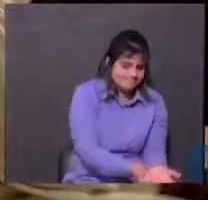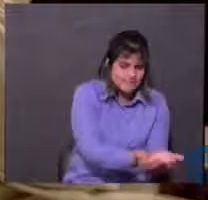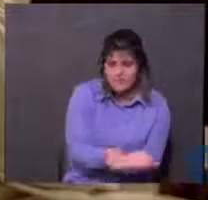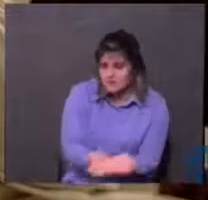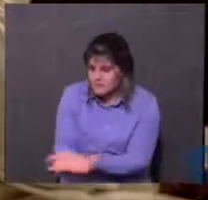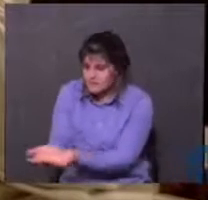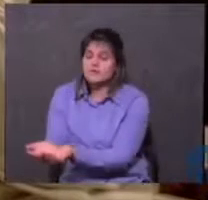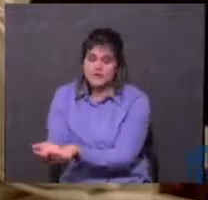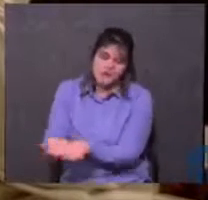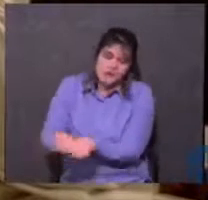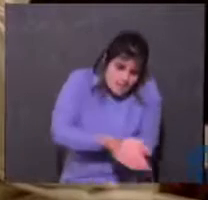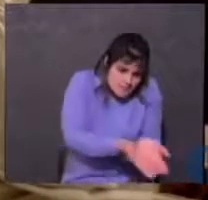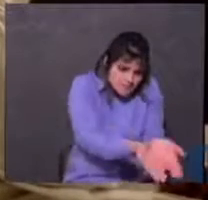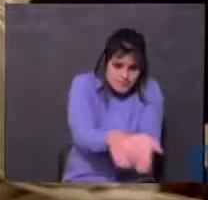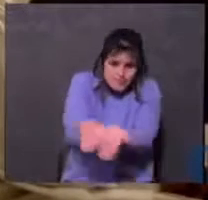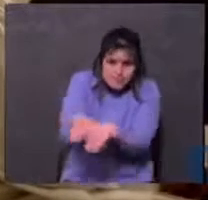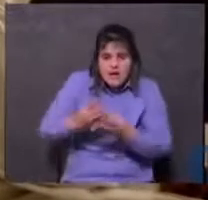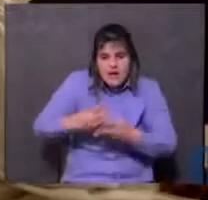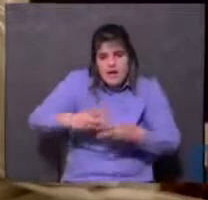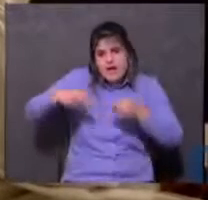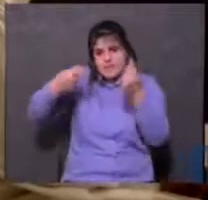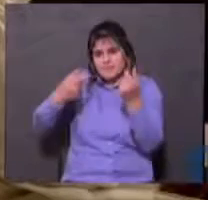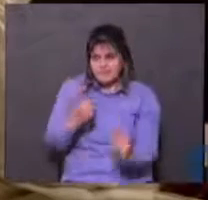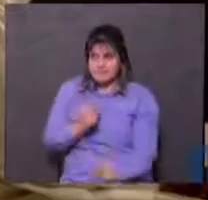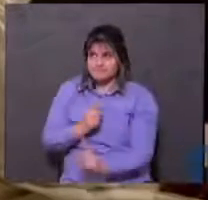que se aproximavam de Deus.